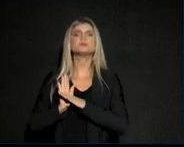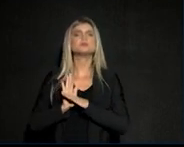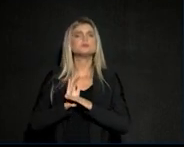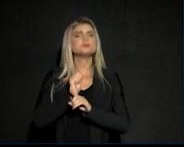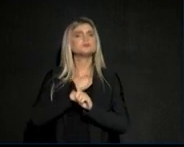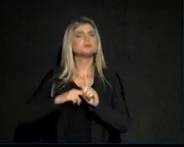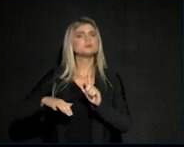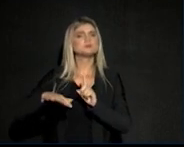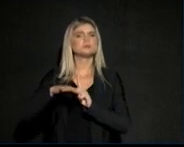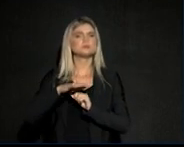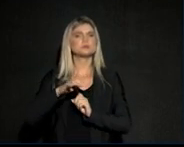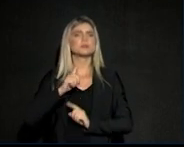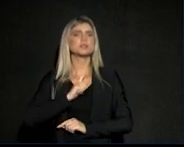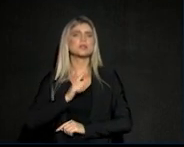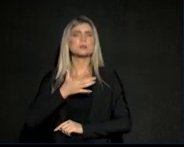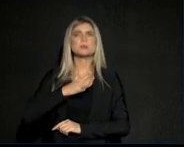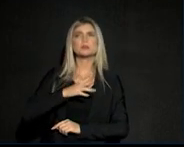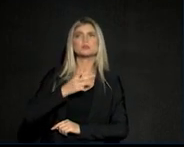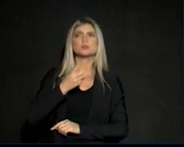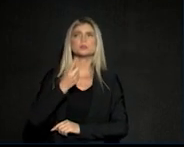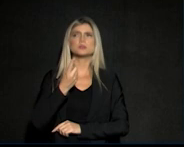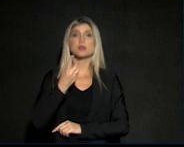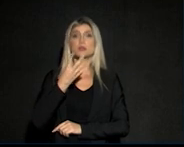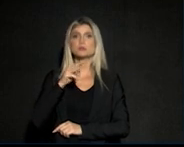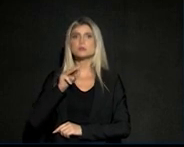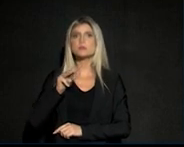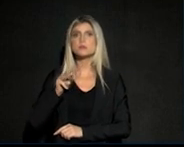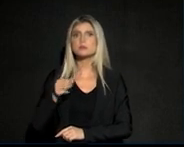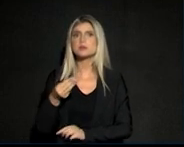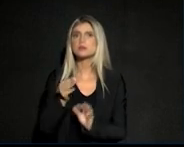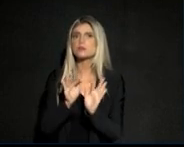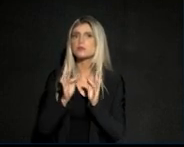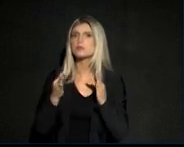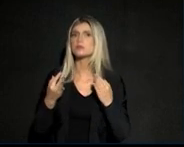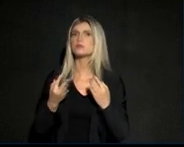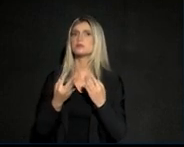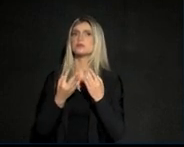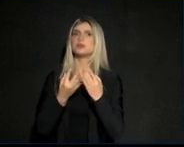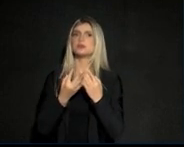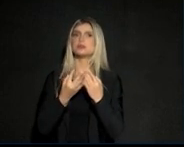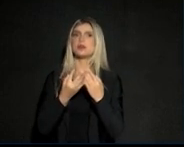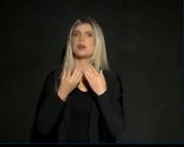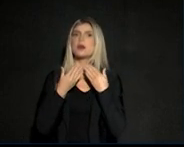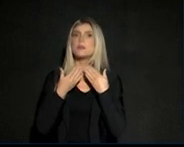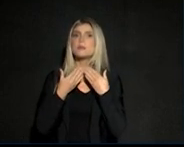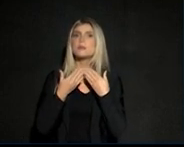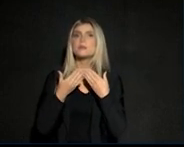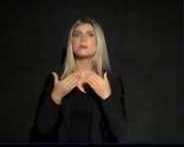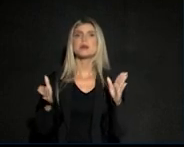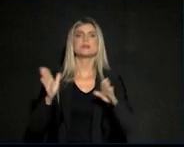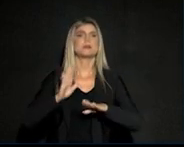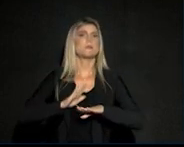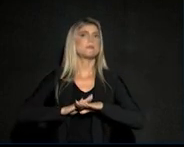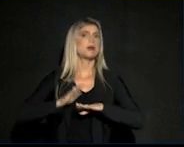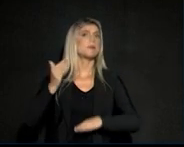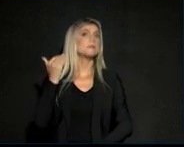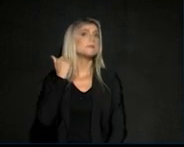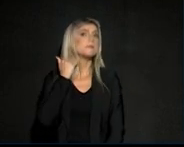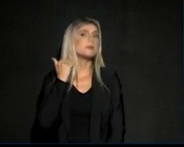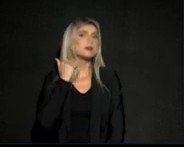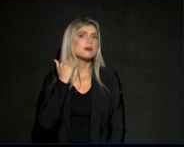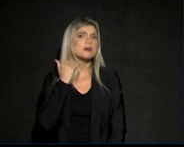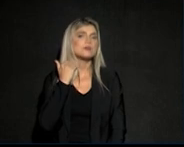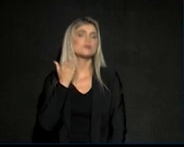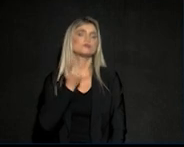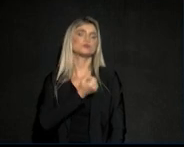família que é 14 milhões e cem mil famílias e aí foram abertas 38 milhões de contas então a gente bancário